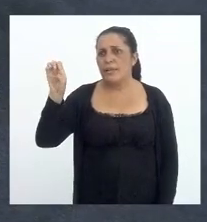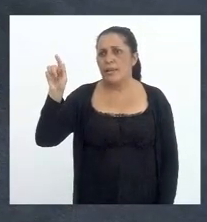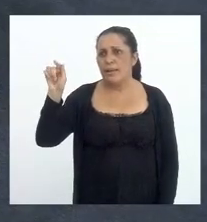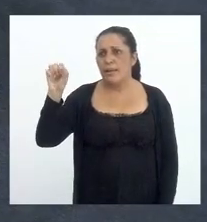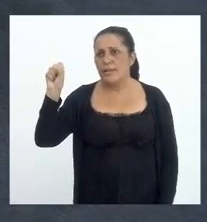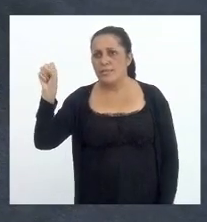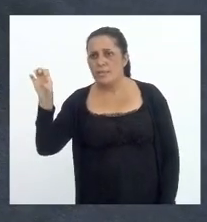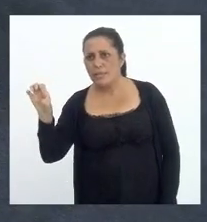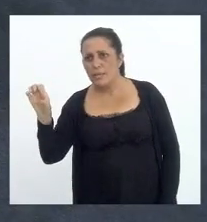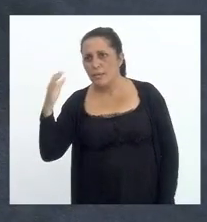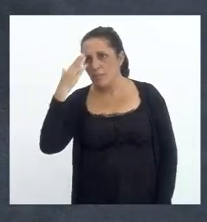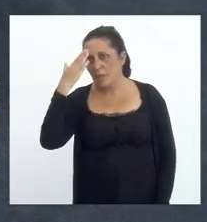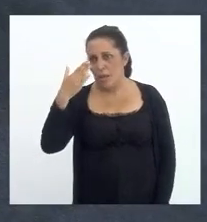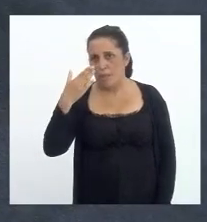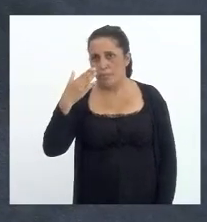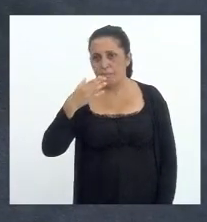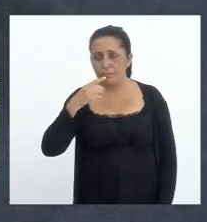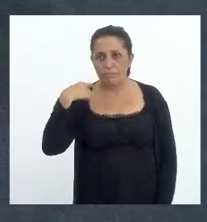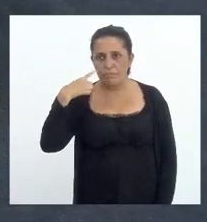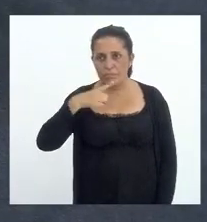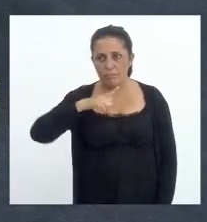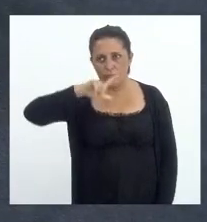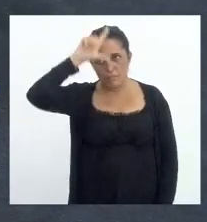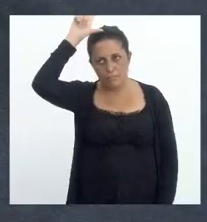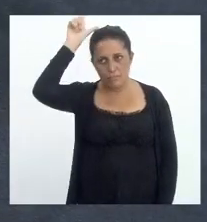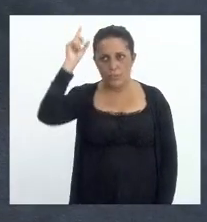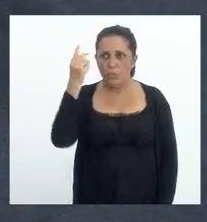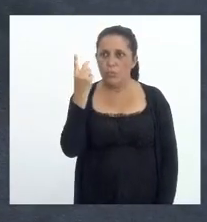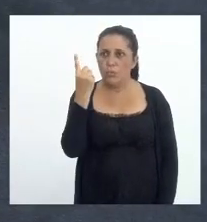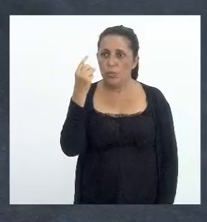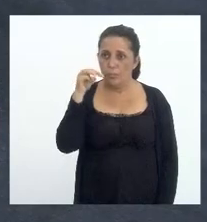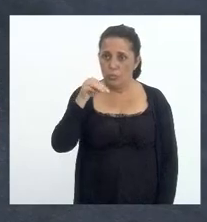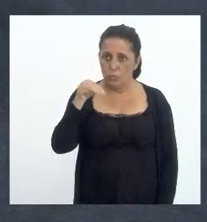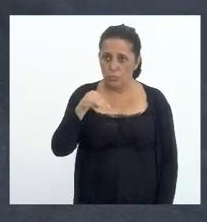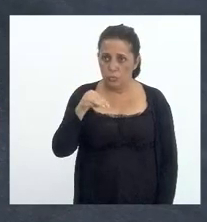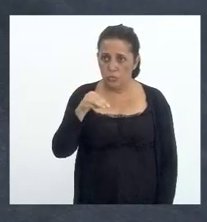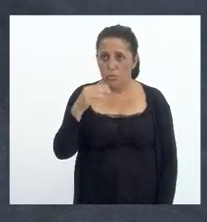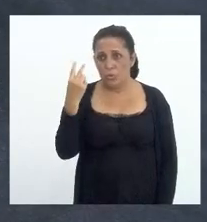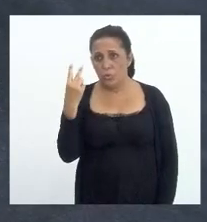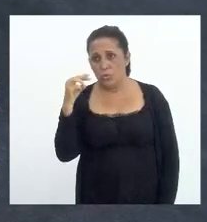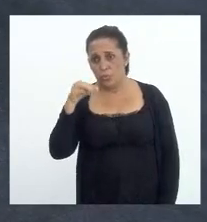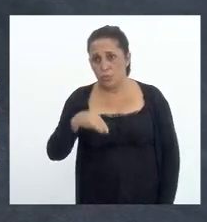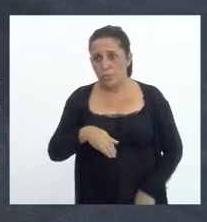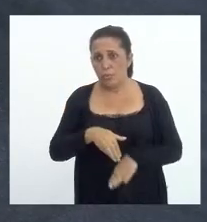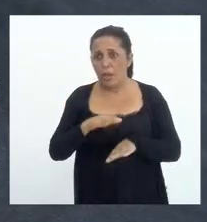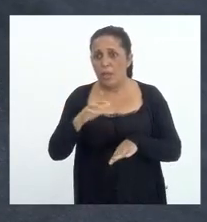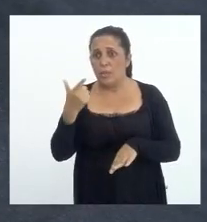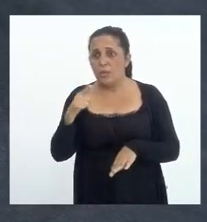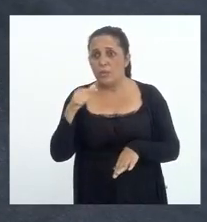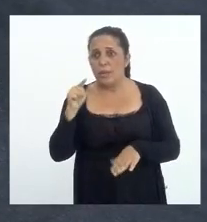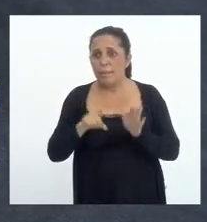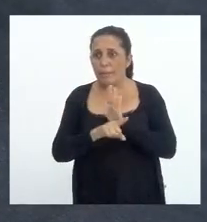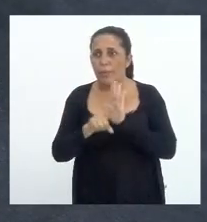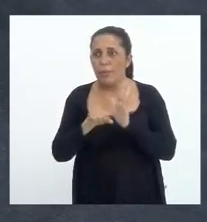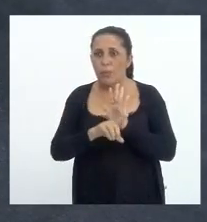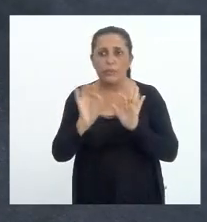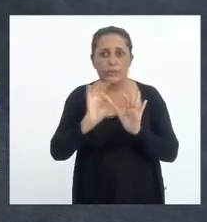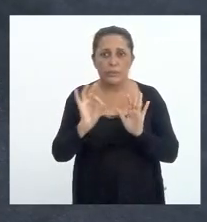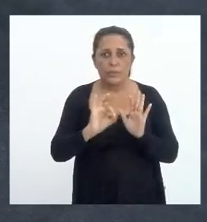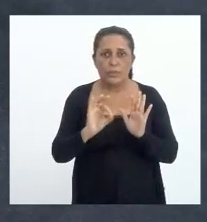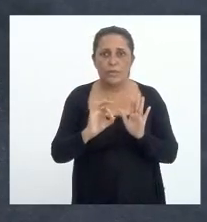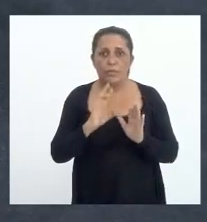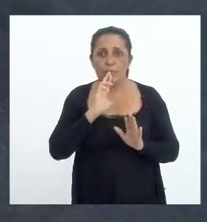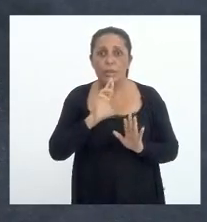grande. E obrigado, deputado Luiz Paulo, por me conceder um minuto, dois minutos a mais, já que não tem pergunta, que ninguém vai ter que responder, eu extrapolei o